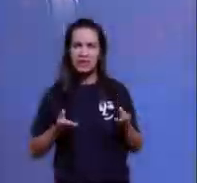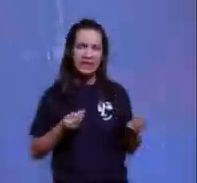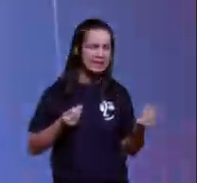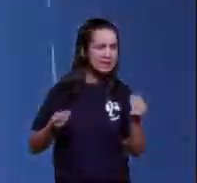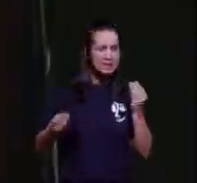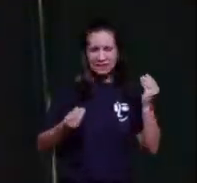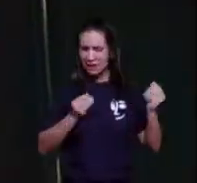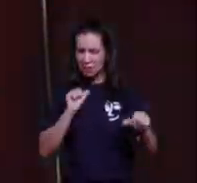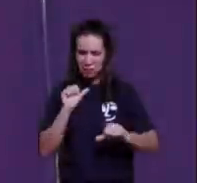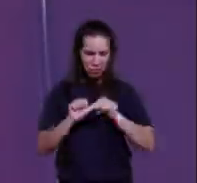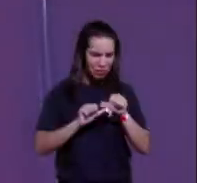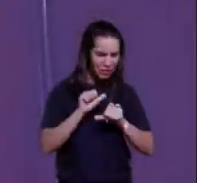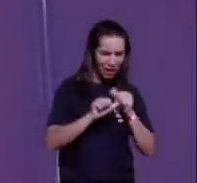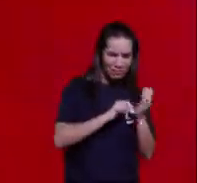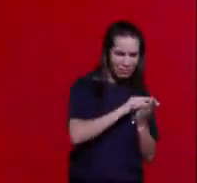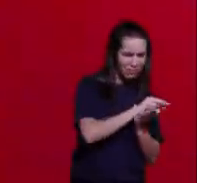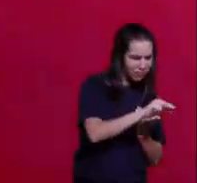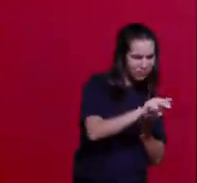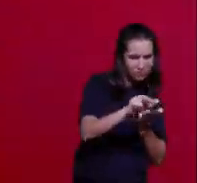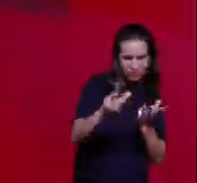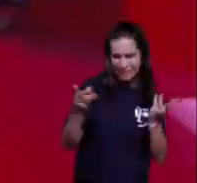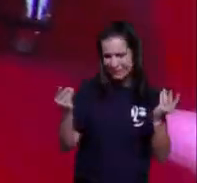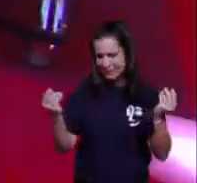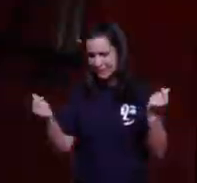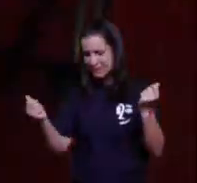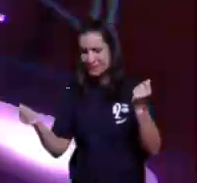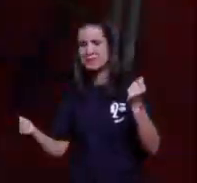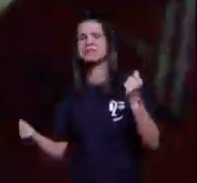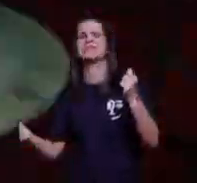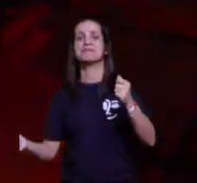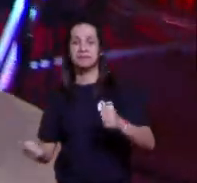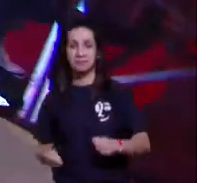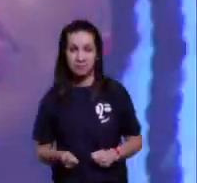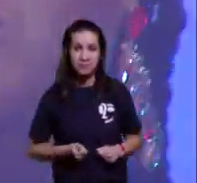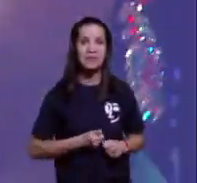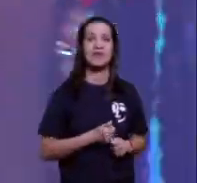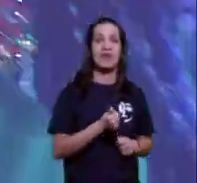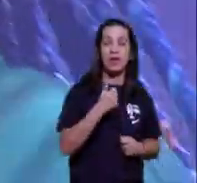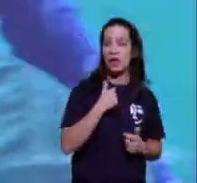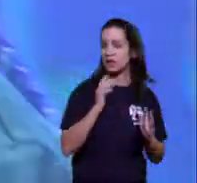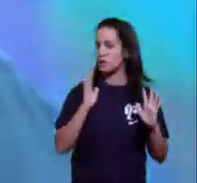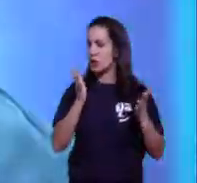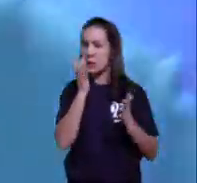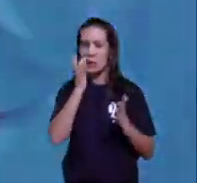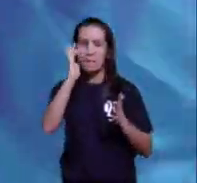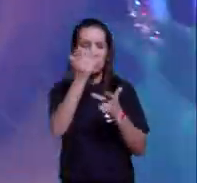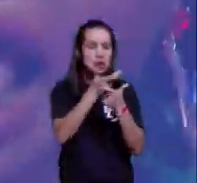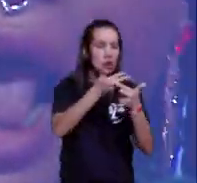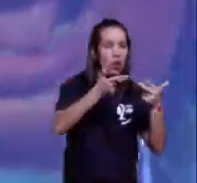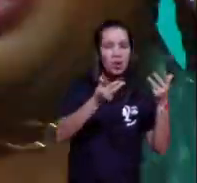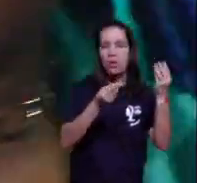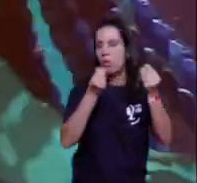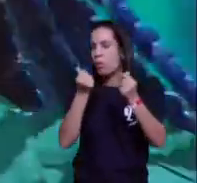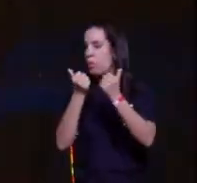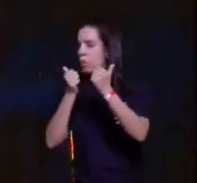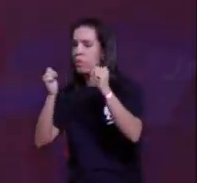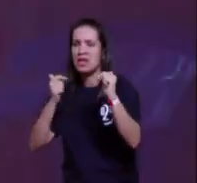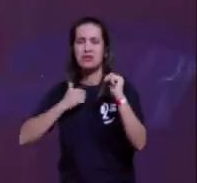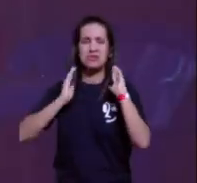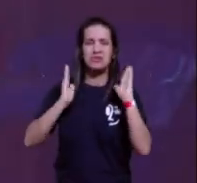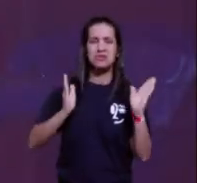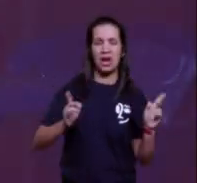Vira máquina de fogo, eu tenho uma gaiola cheia de ossos no meu bolso. Esse é puto todo, puto todo, diamantes, raio, você não mexe com tu, é um zero à esquerda. E na minha